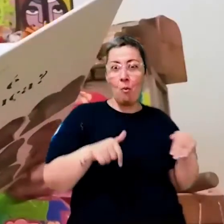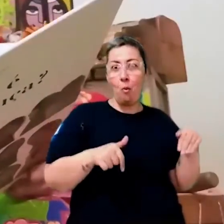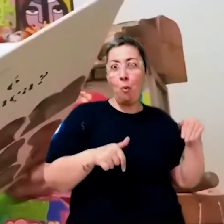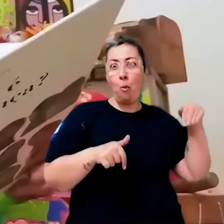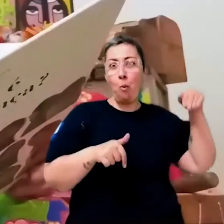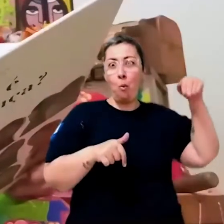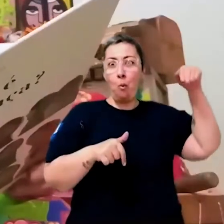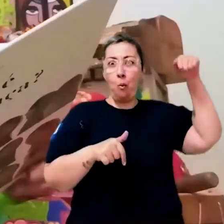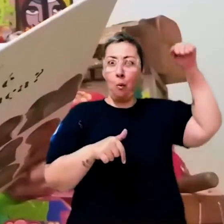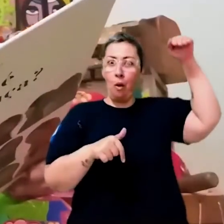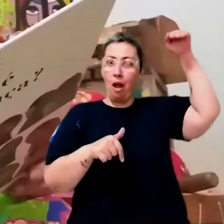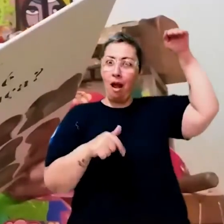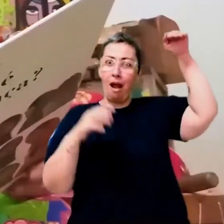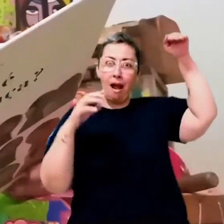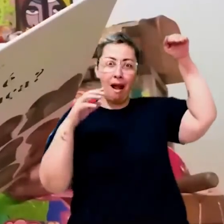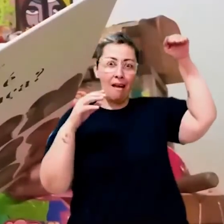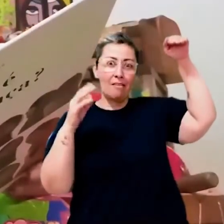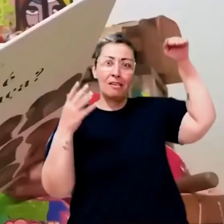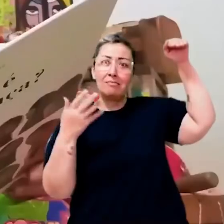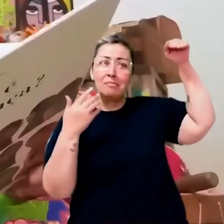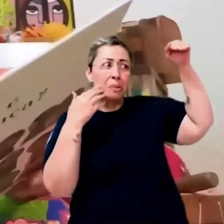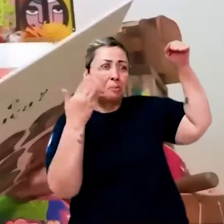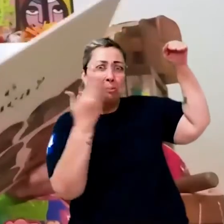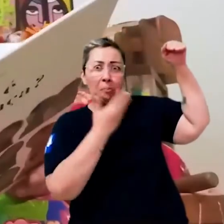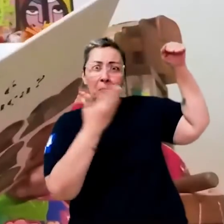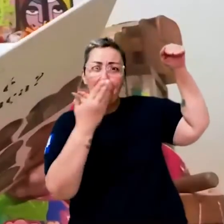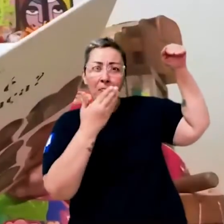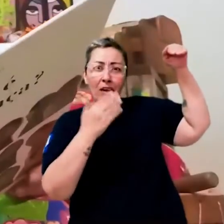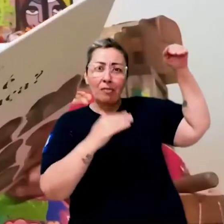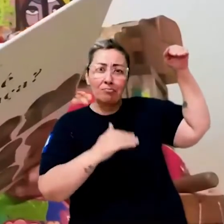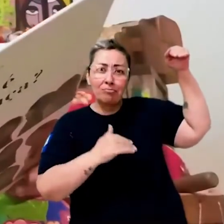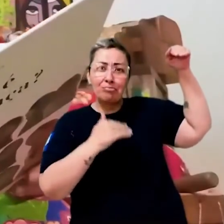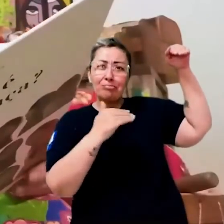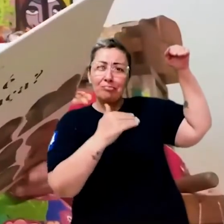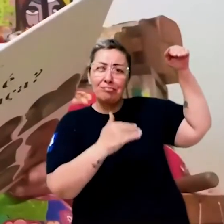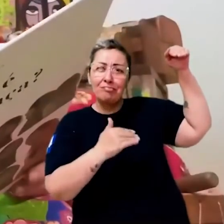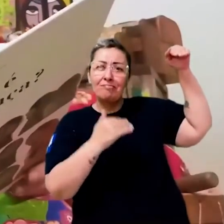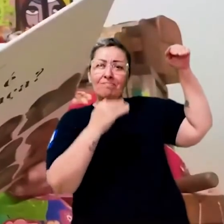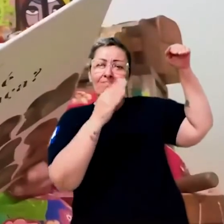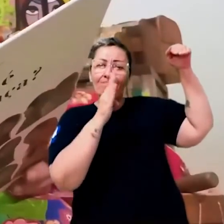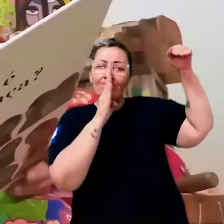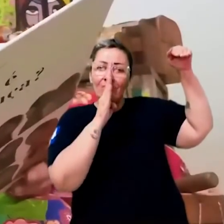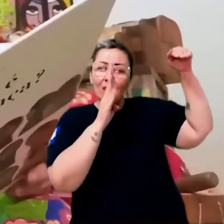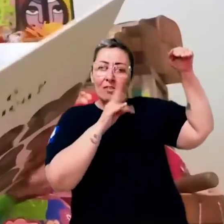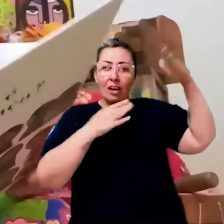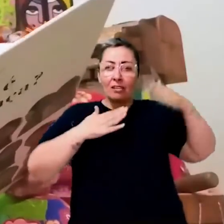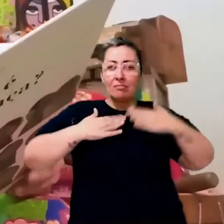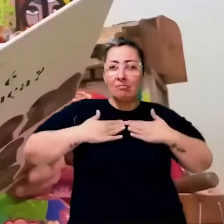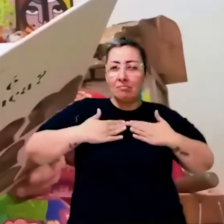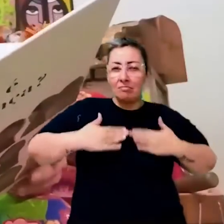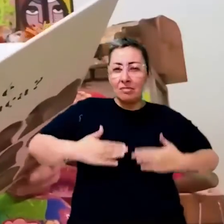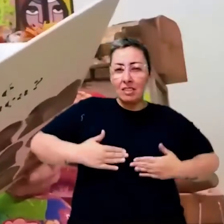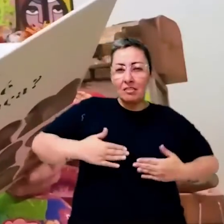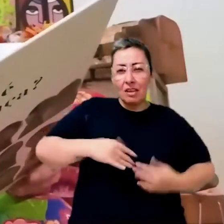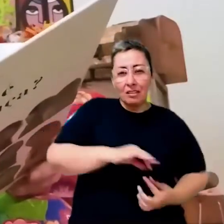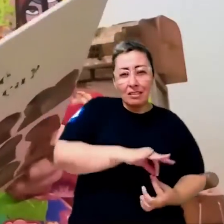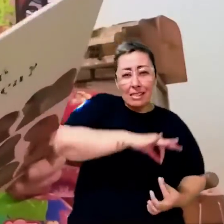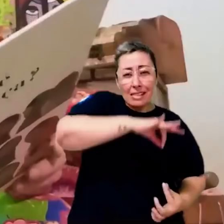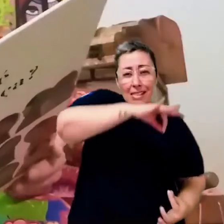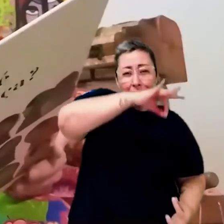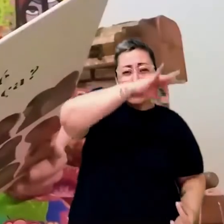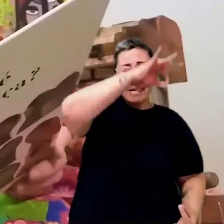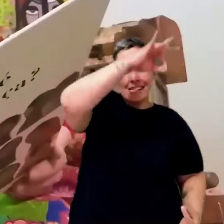grande. Cresce sem perceber, devagarinho e em silêncio, seu corpo em